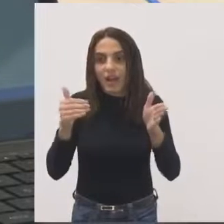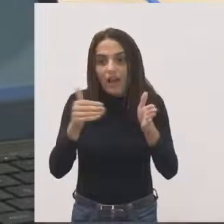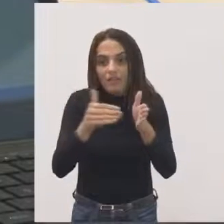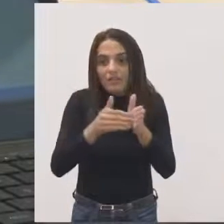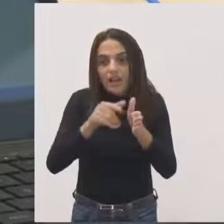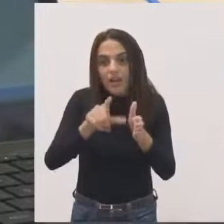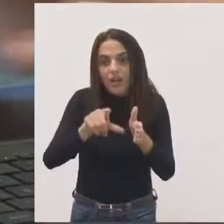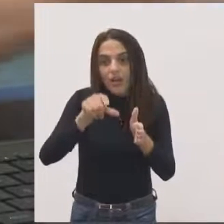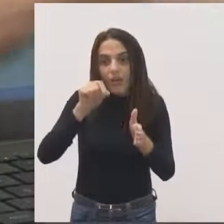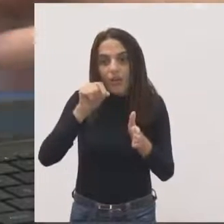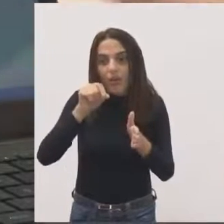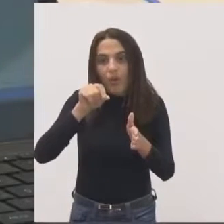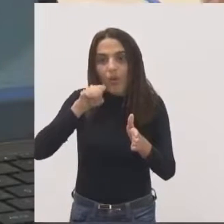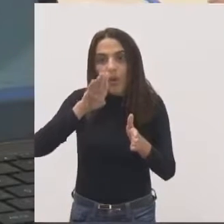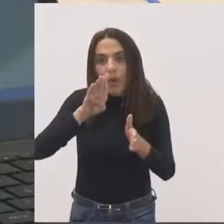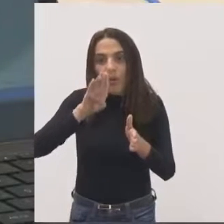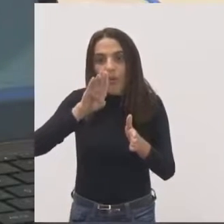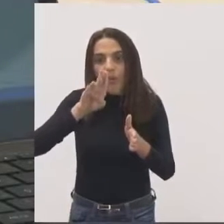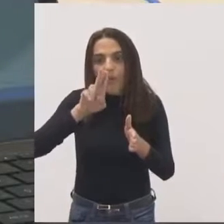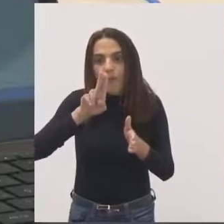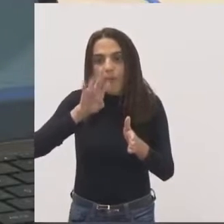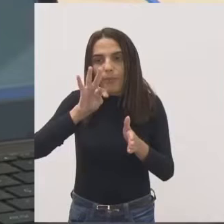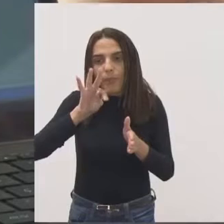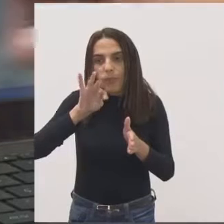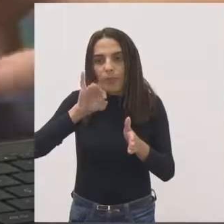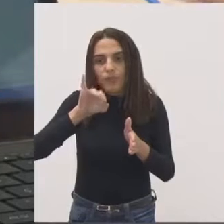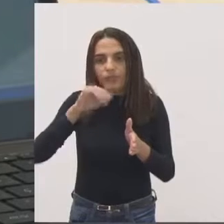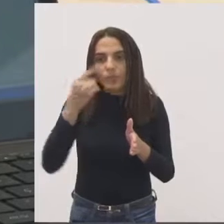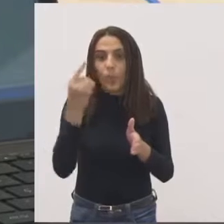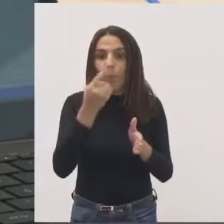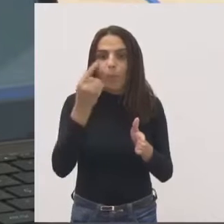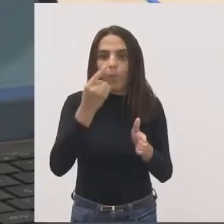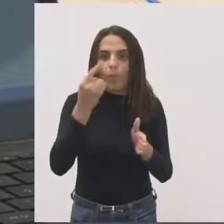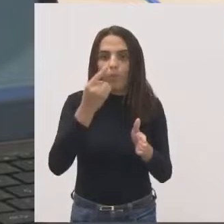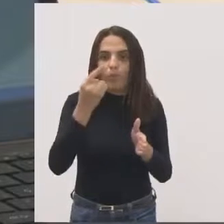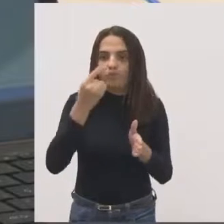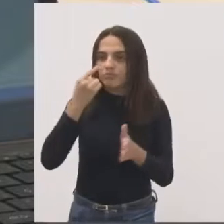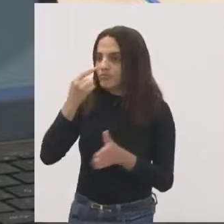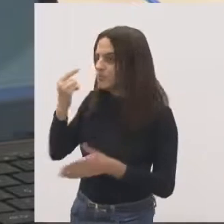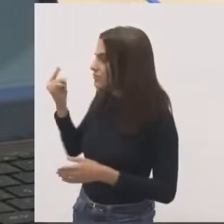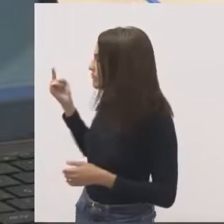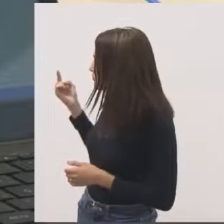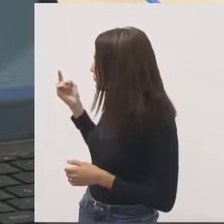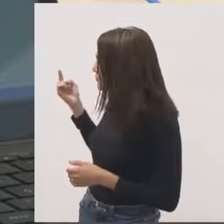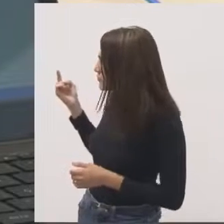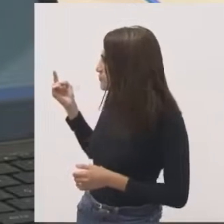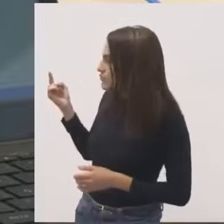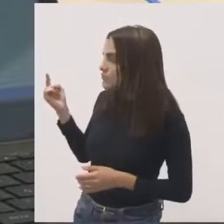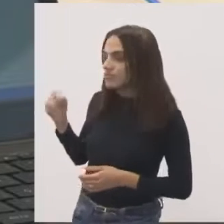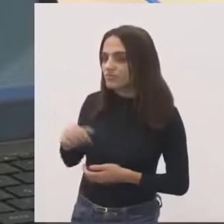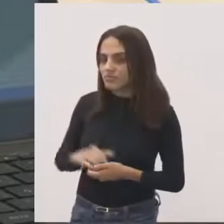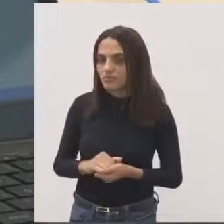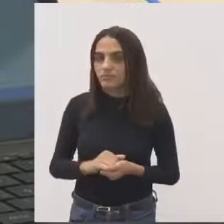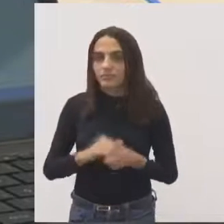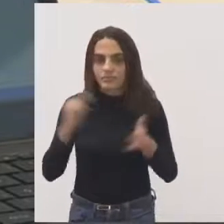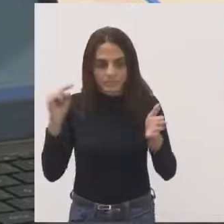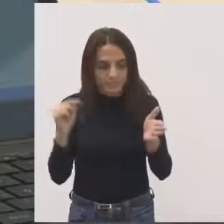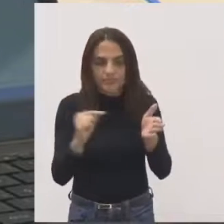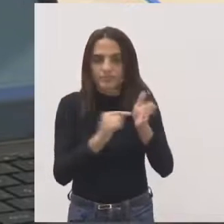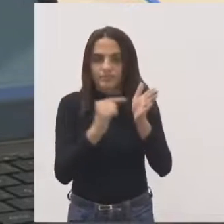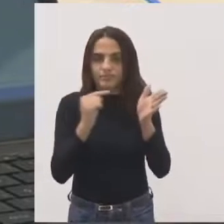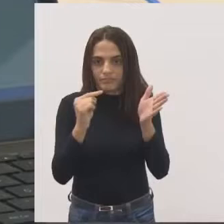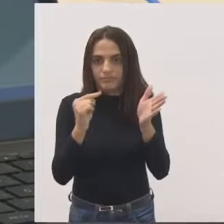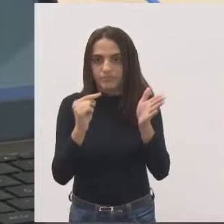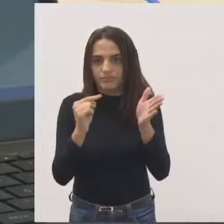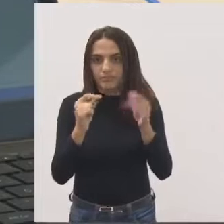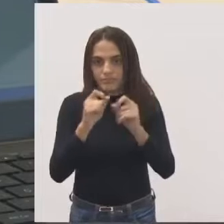de boot número 1, que tá aqui, ó, em branco. Então ele tá como HD, tá vendo? Então vamos clicar aqui, dar um Enter